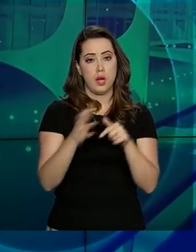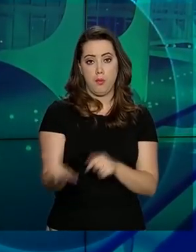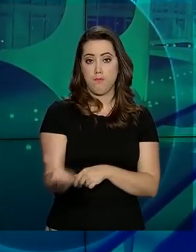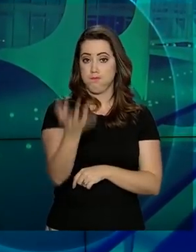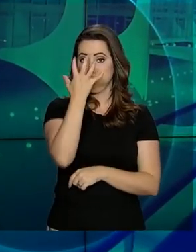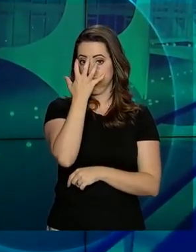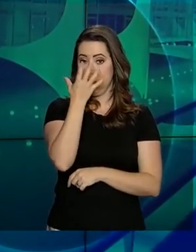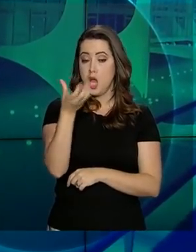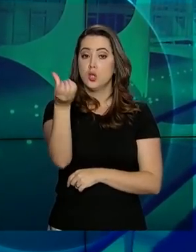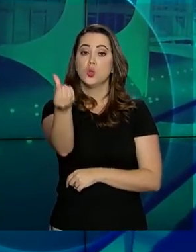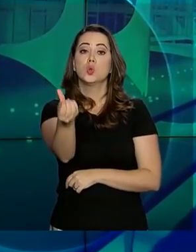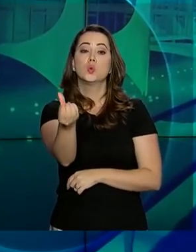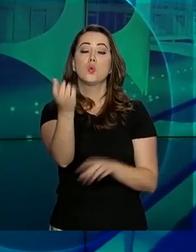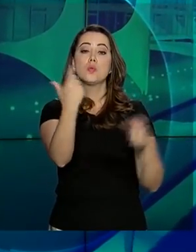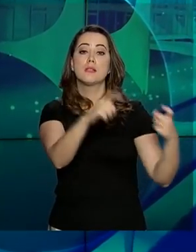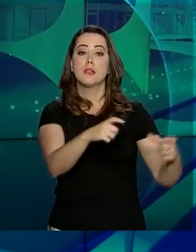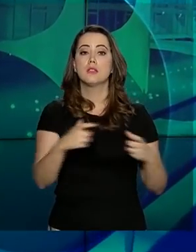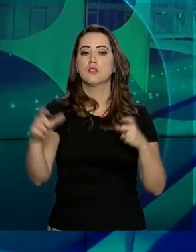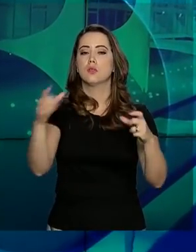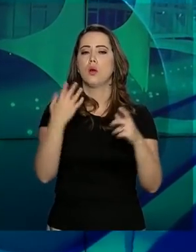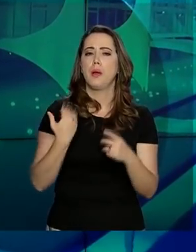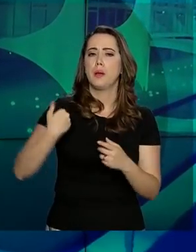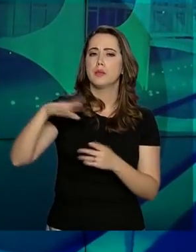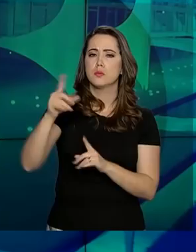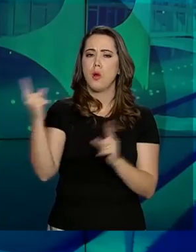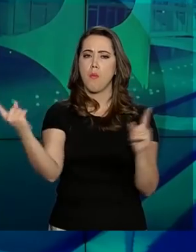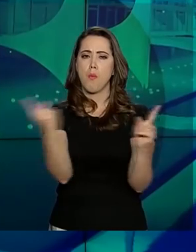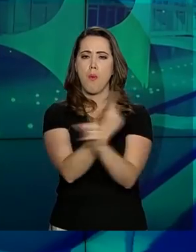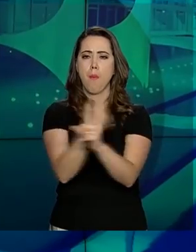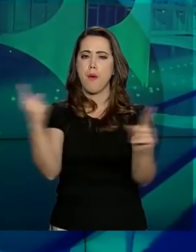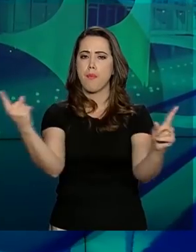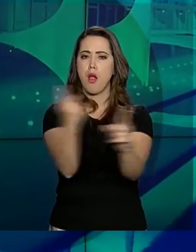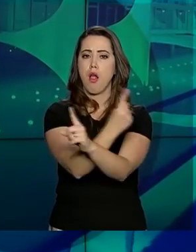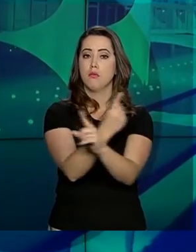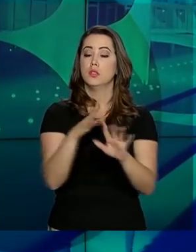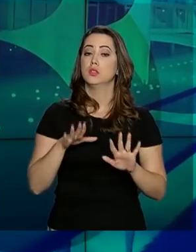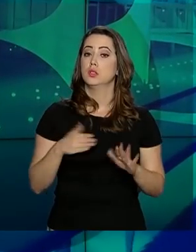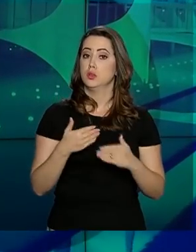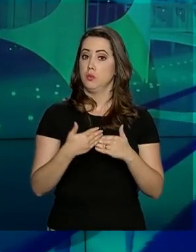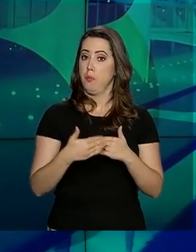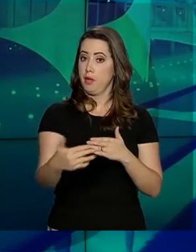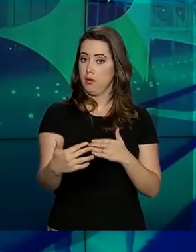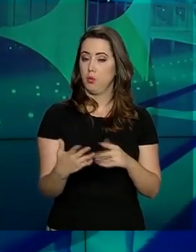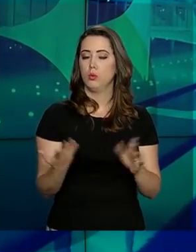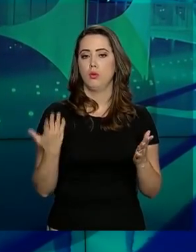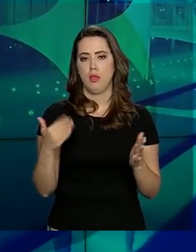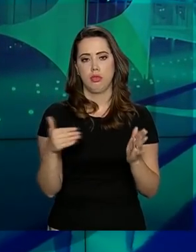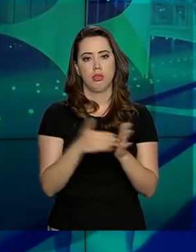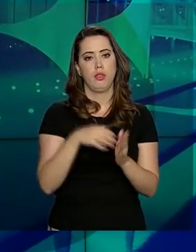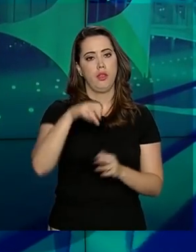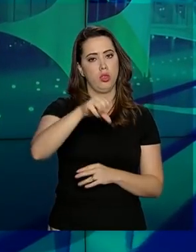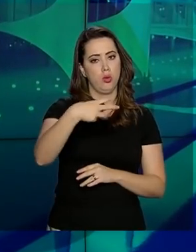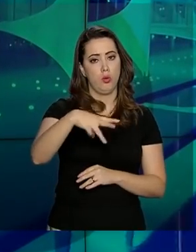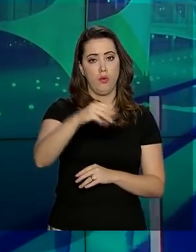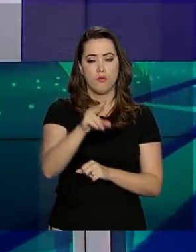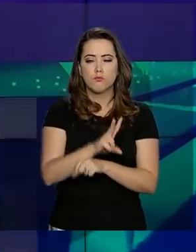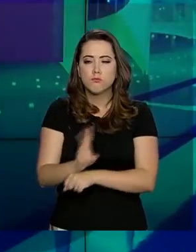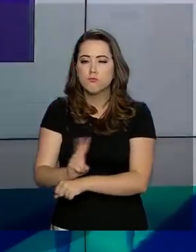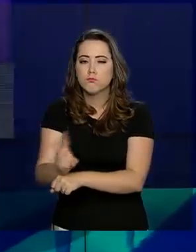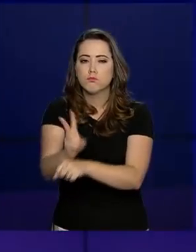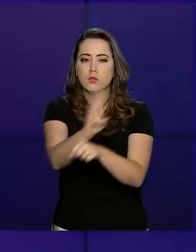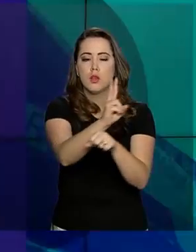aeroportos mais movimentados durante o feriado. O reforço na fiscalização continua até 9 de março